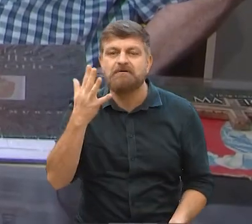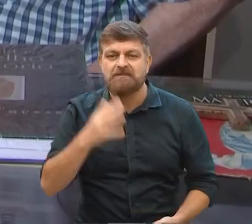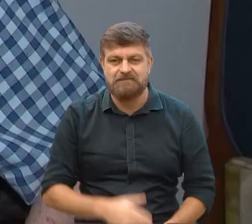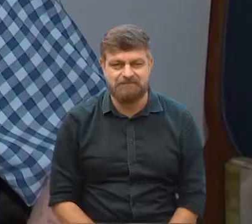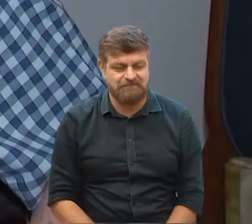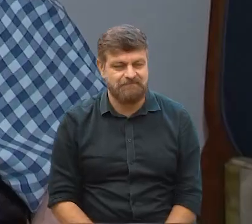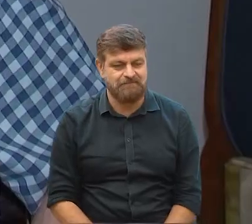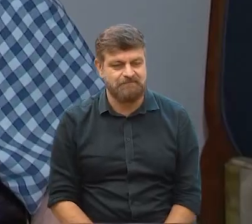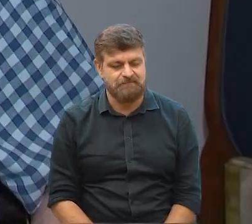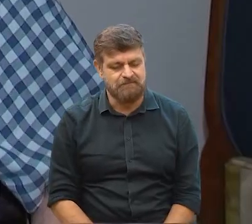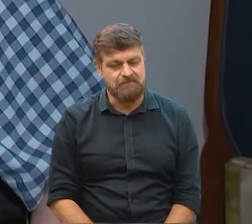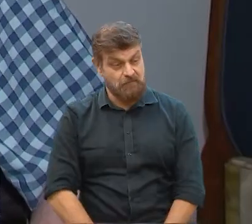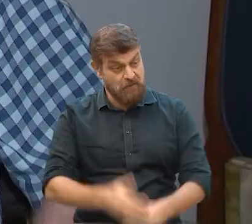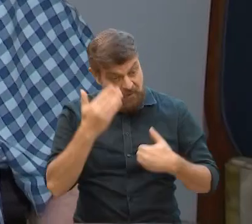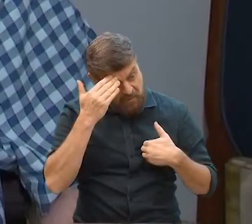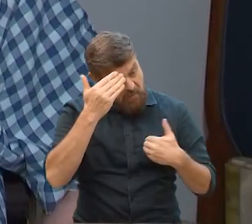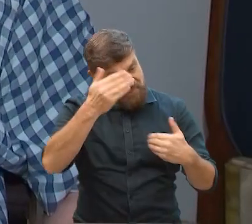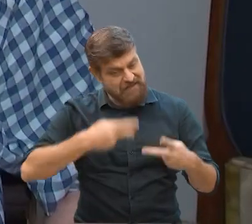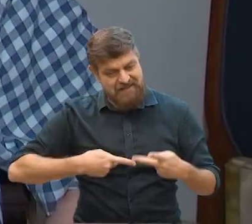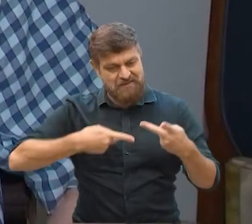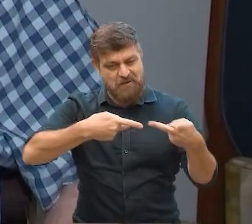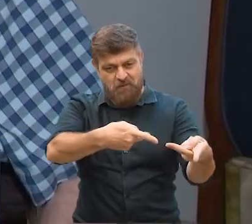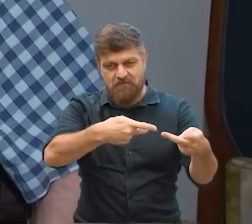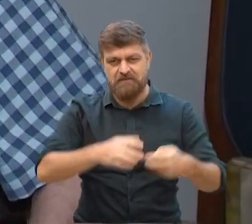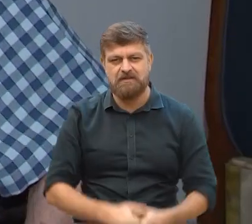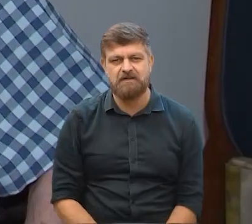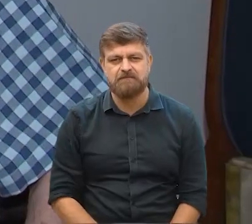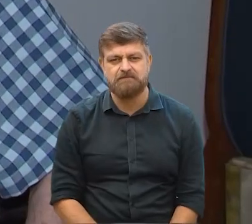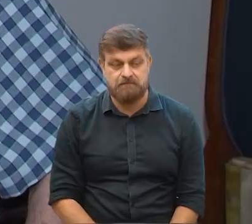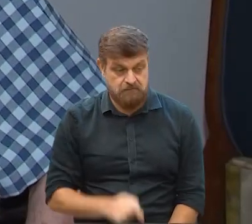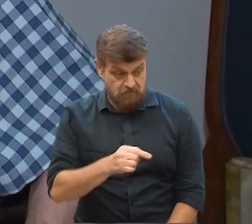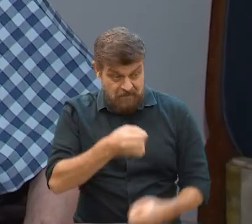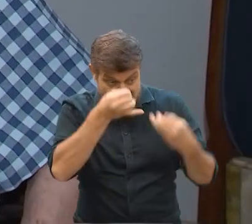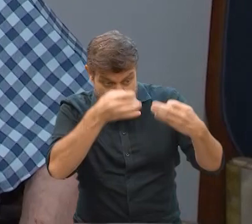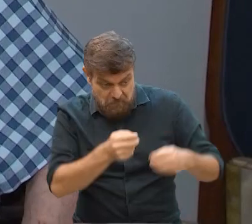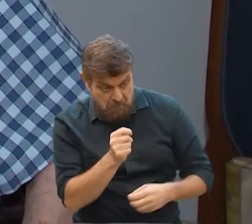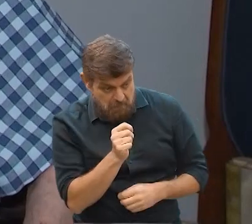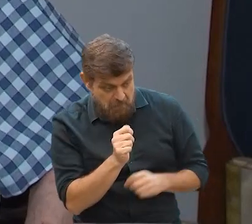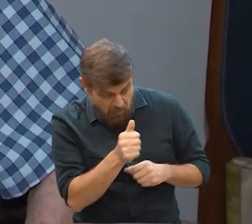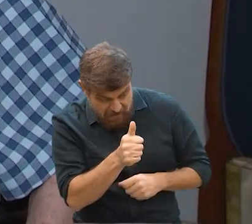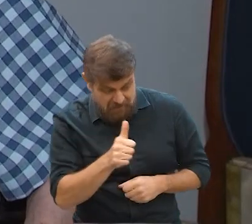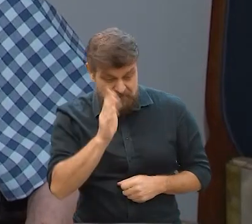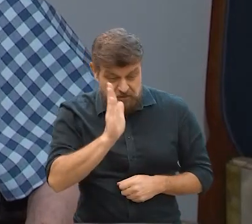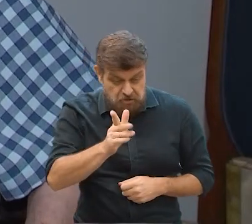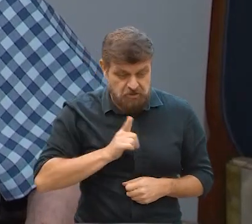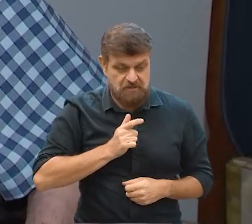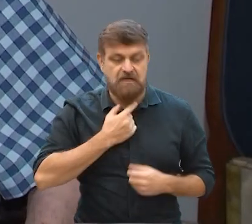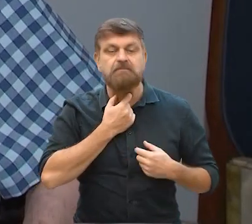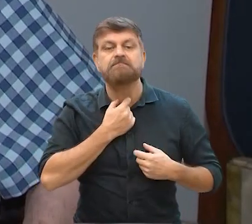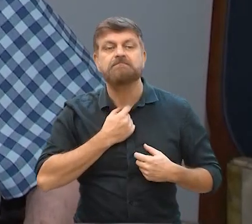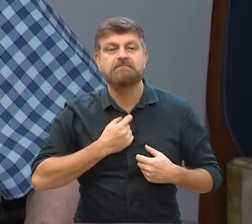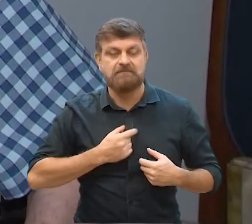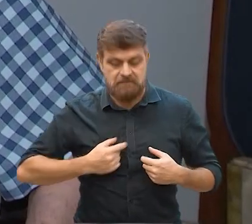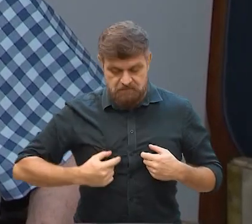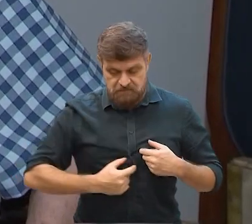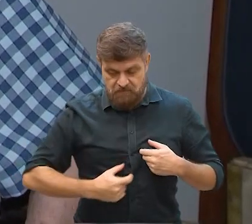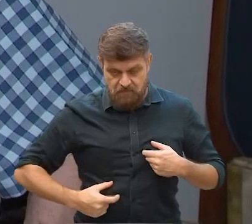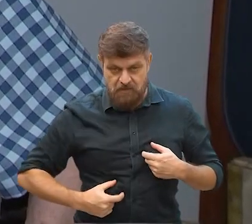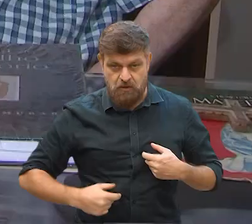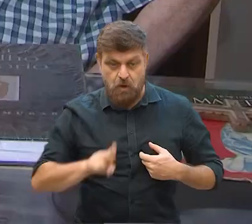acontece? Muito obrigado pelo convite. E você começou muito bem quando disse aparelho